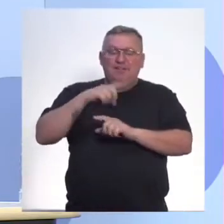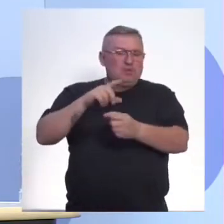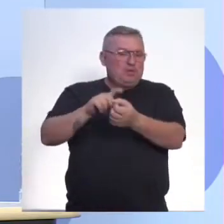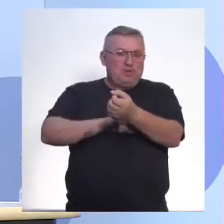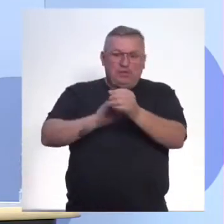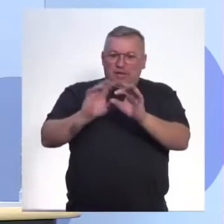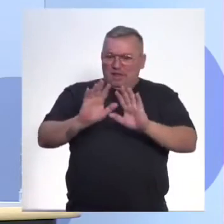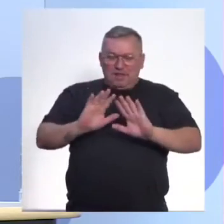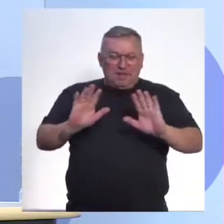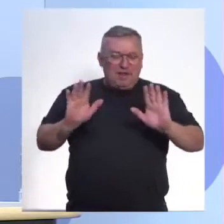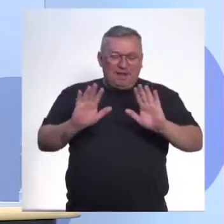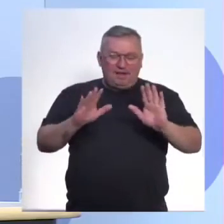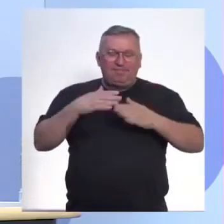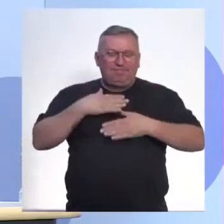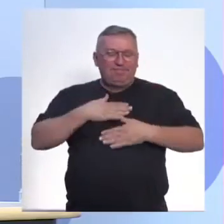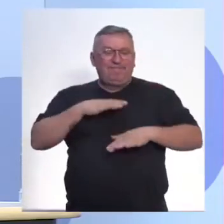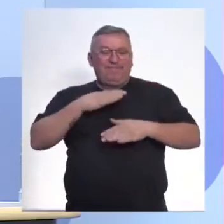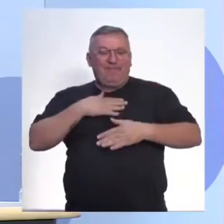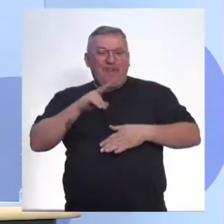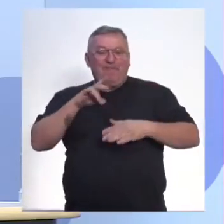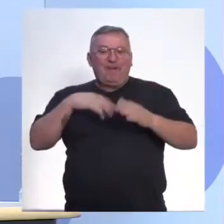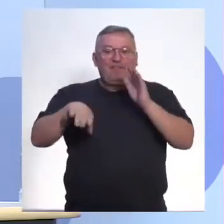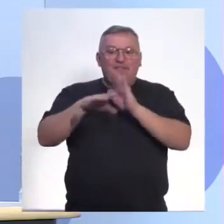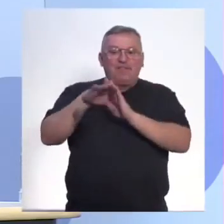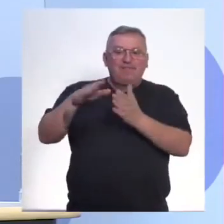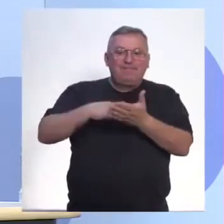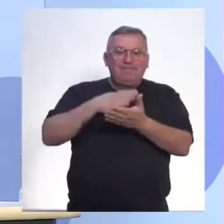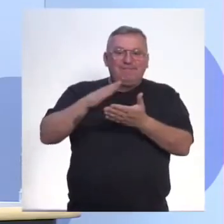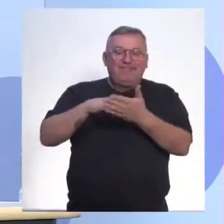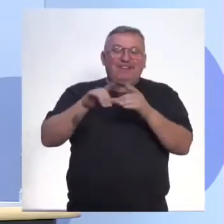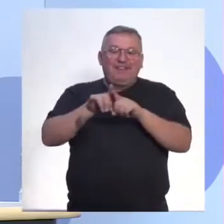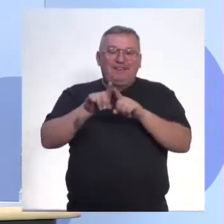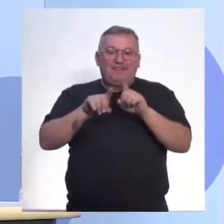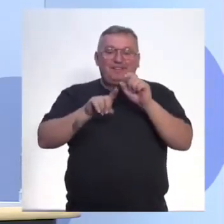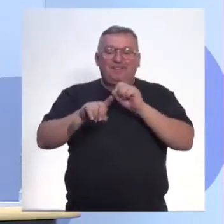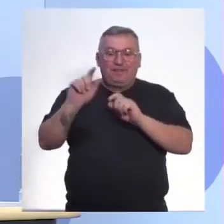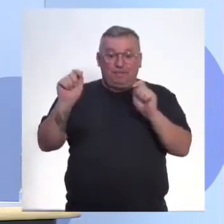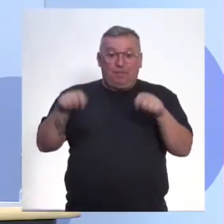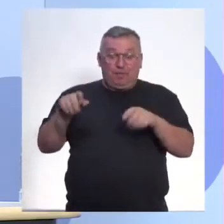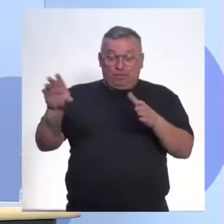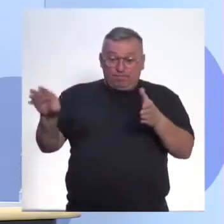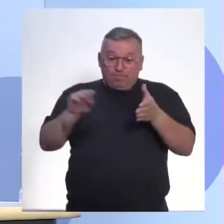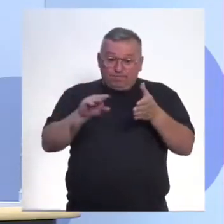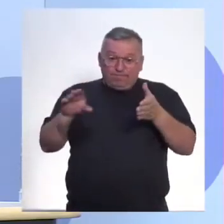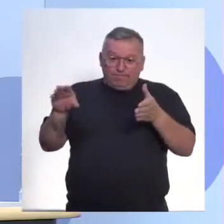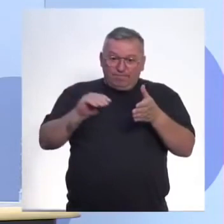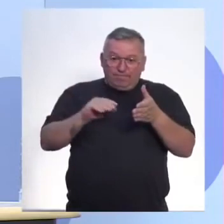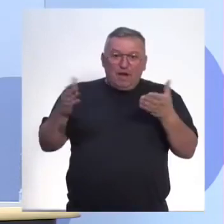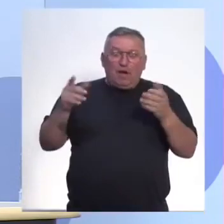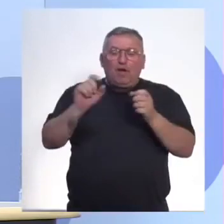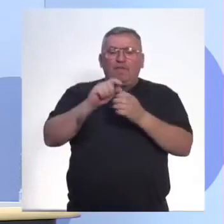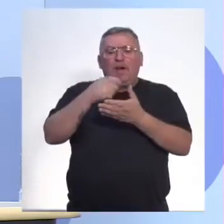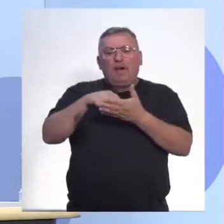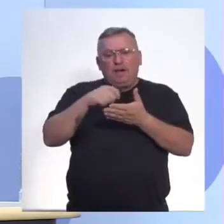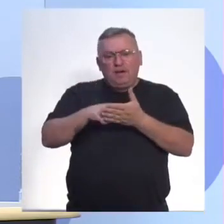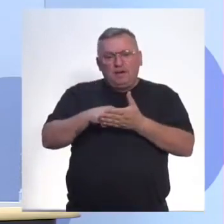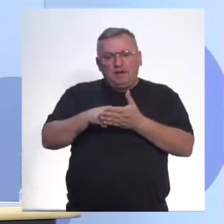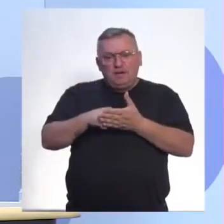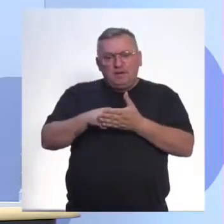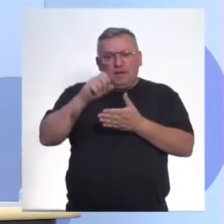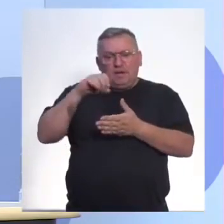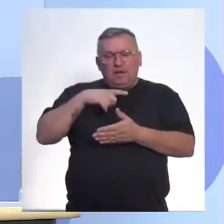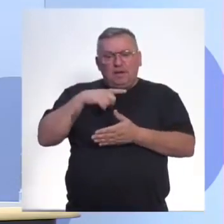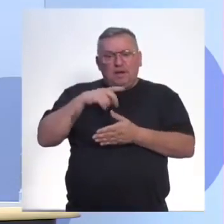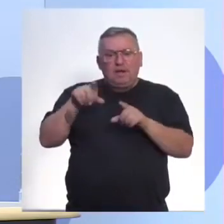nervoso nesse aspecto. Então, vai chegar o caderno para vocês e assim que chegar o caderno, vocês passem. Por enquanto, faça lá a anotação no caderno. Se quiser